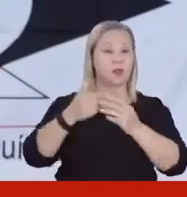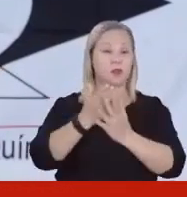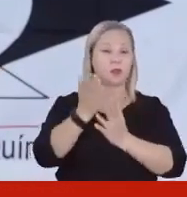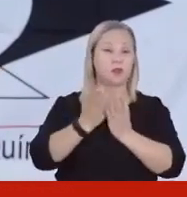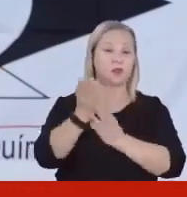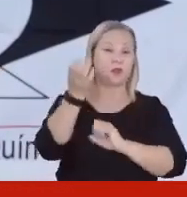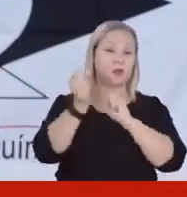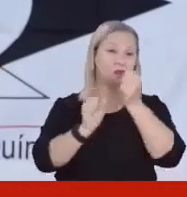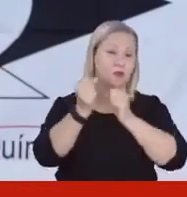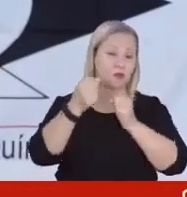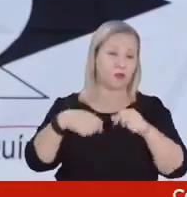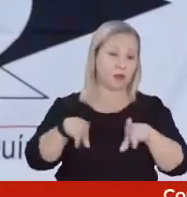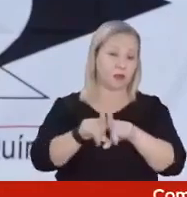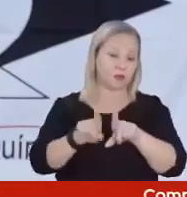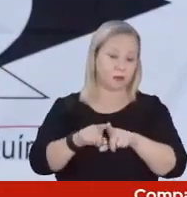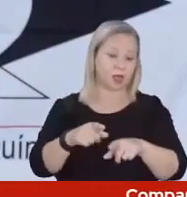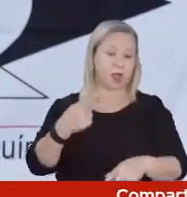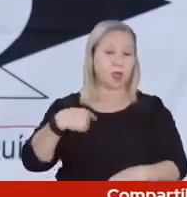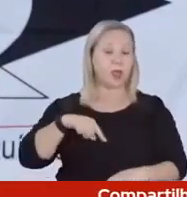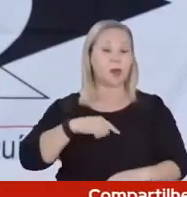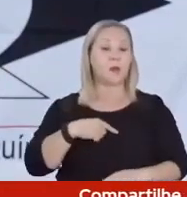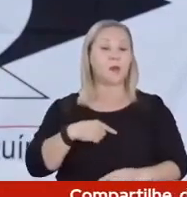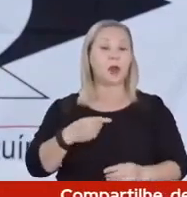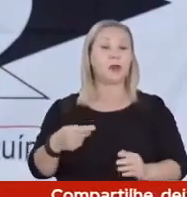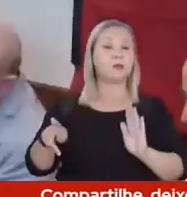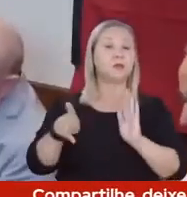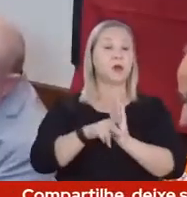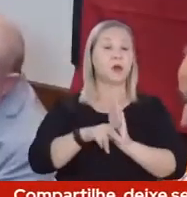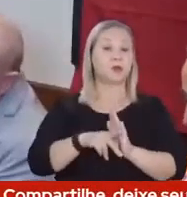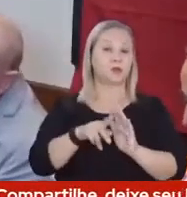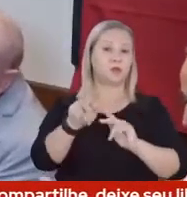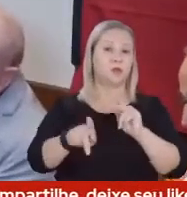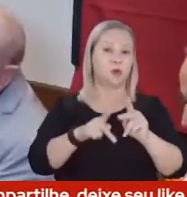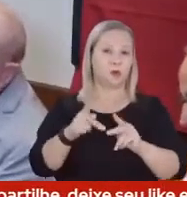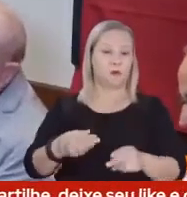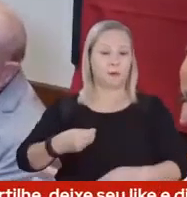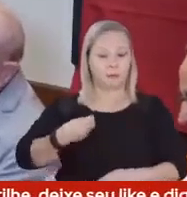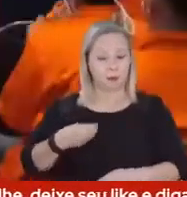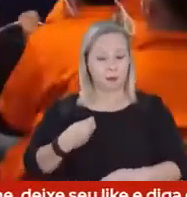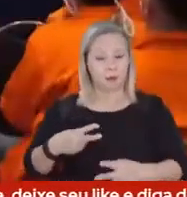povo. Viva a Petrobras, viva o presidente Lula.